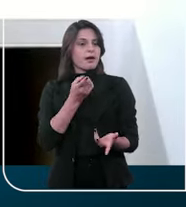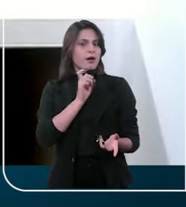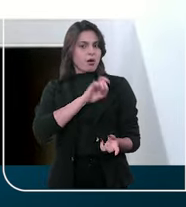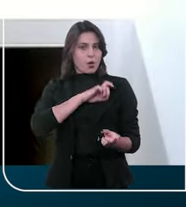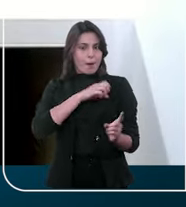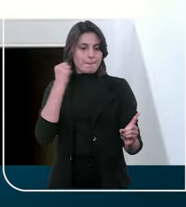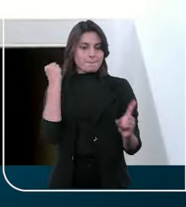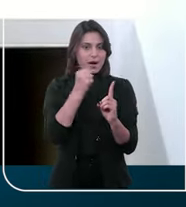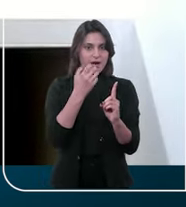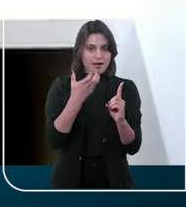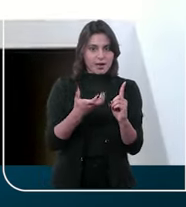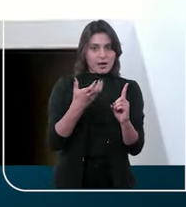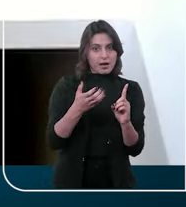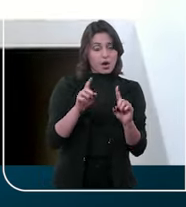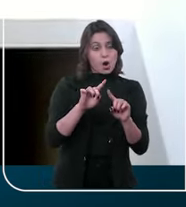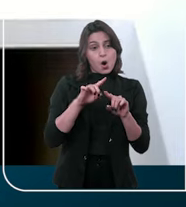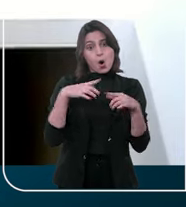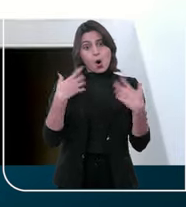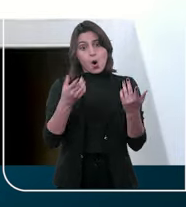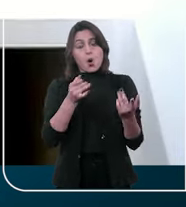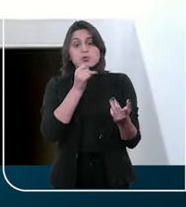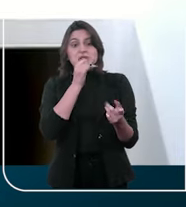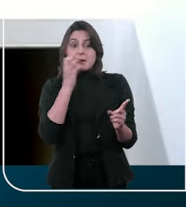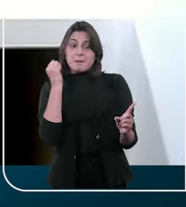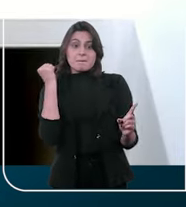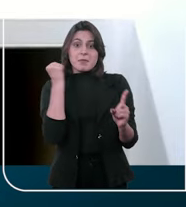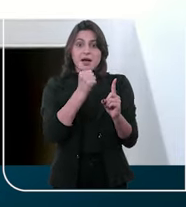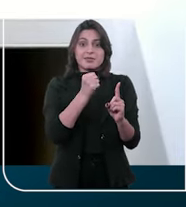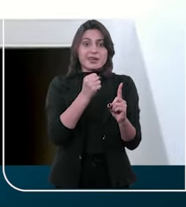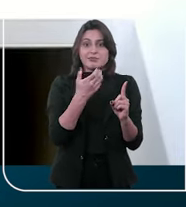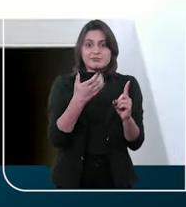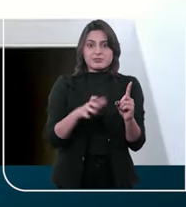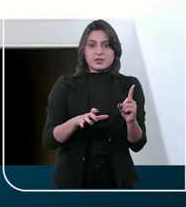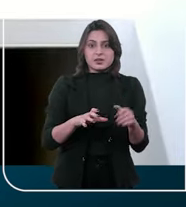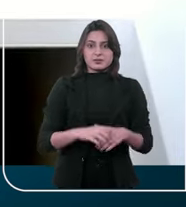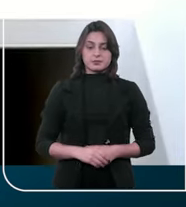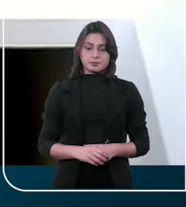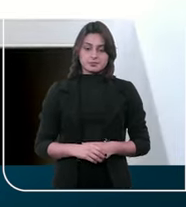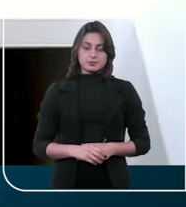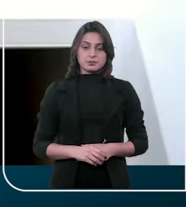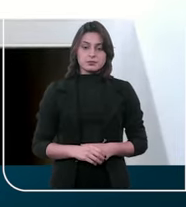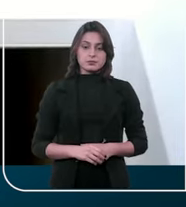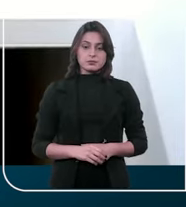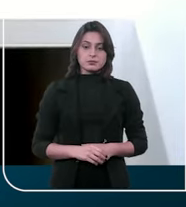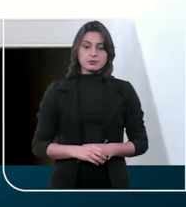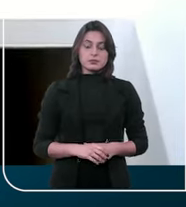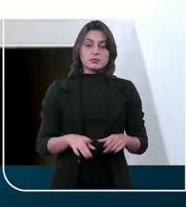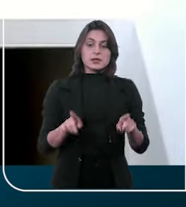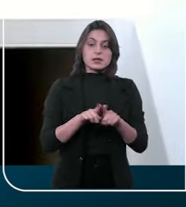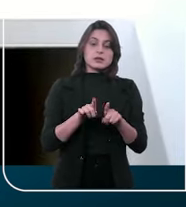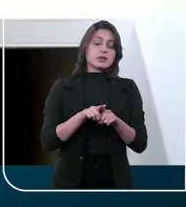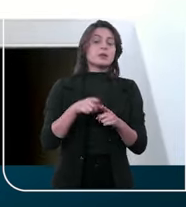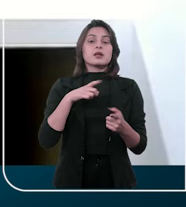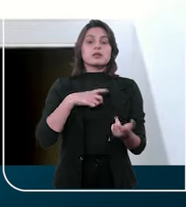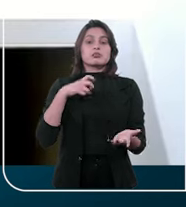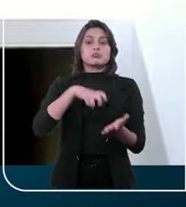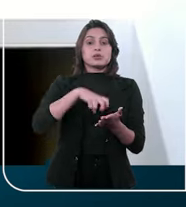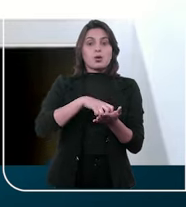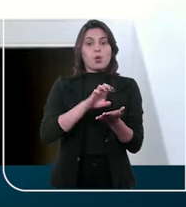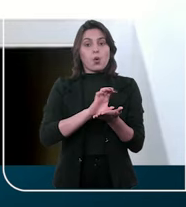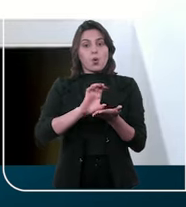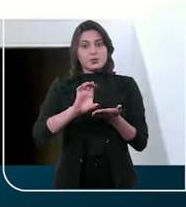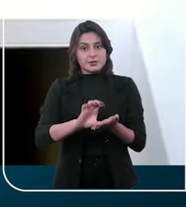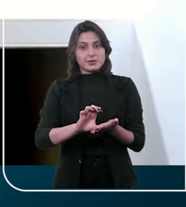delito culposo. E aqui tem uma peculiaridade: a desclassificação operada pelo conselho de sentença no caso de homicídio culposo é uma